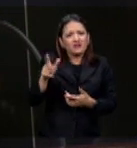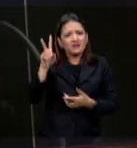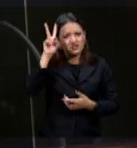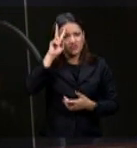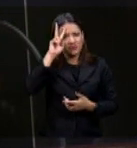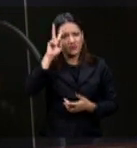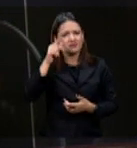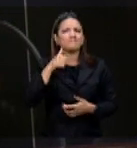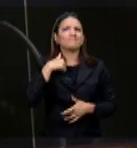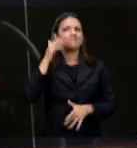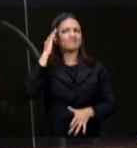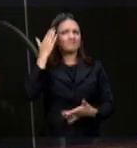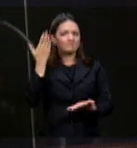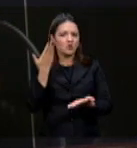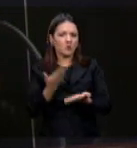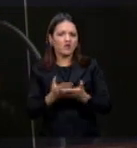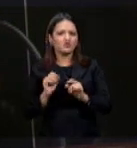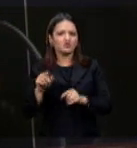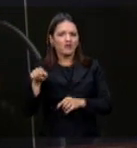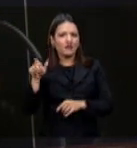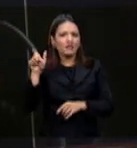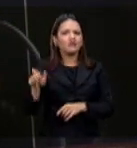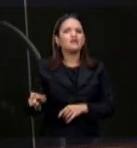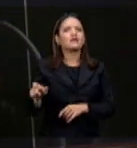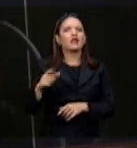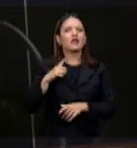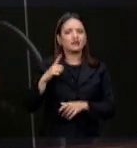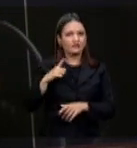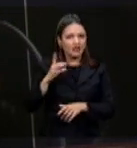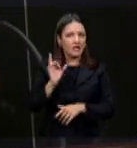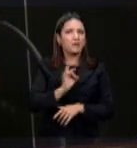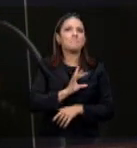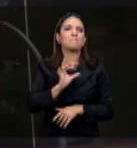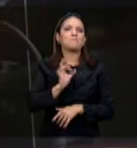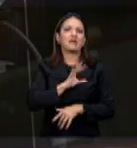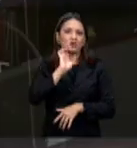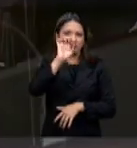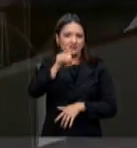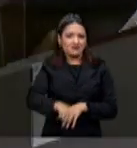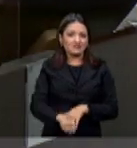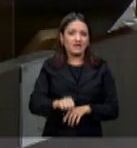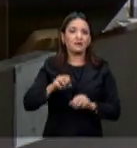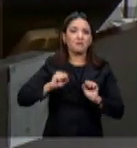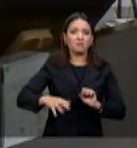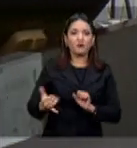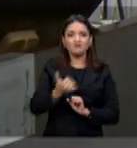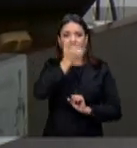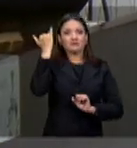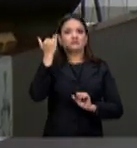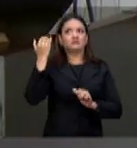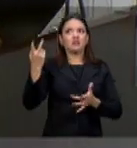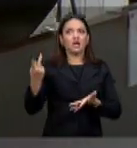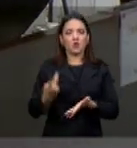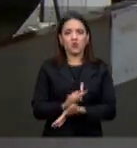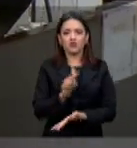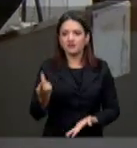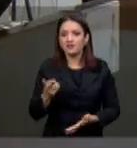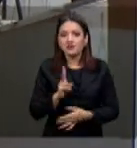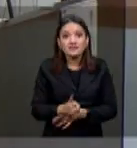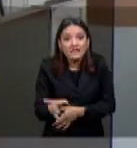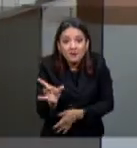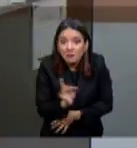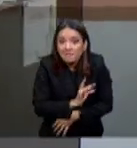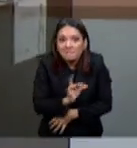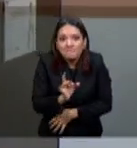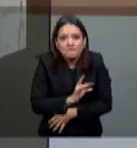eu tenho certeza que mesmo assim ela convive com esse fantasma do abuso sexual na cabeça, porque ela sempre tem esse medo. É sempre um medo